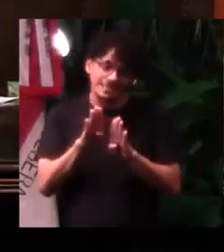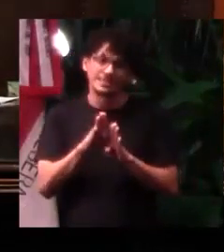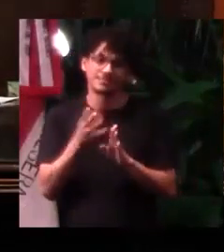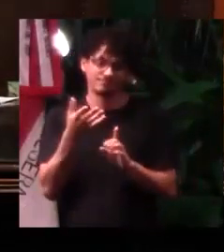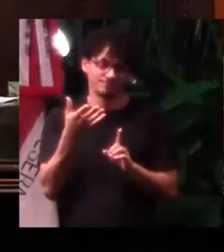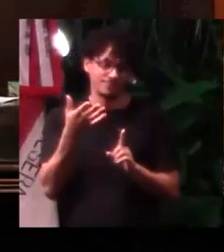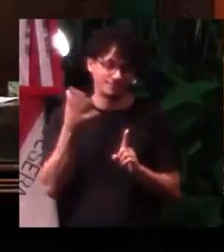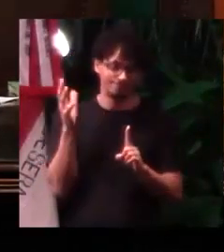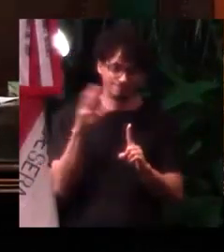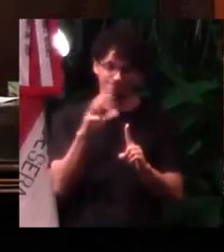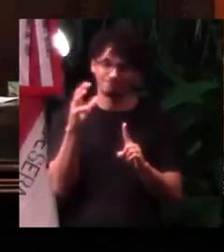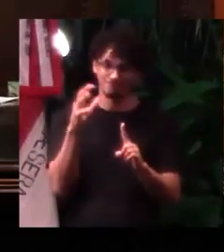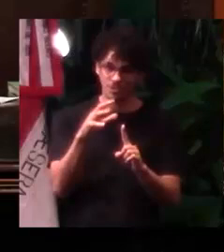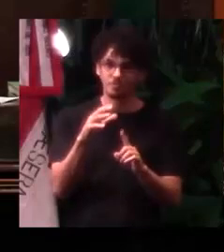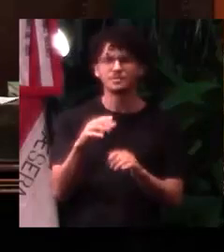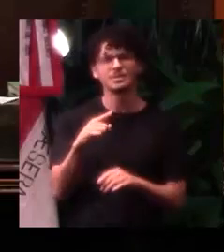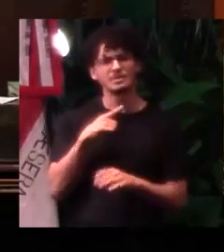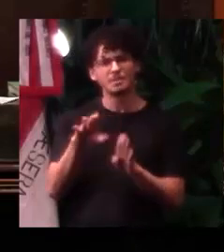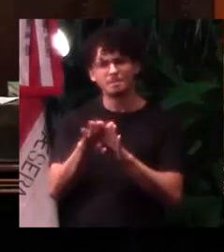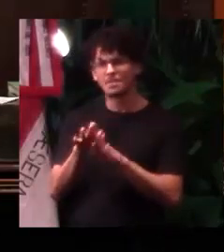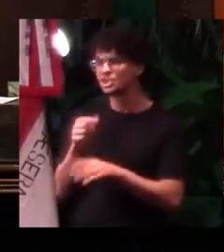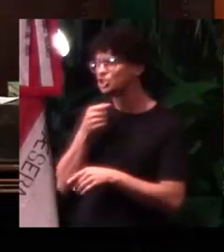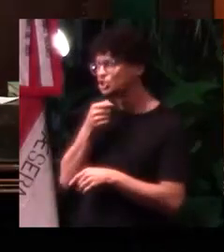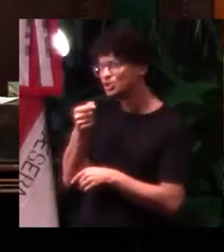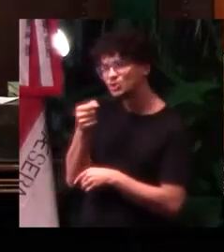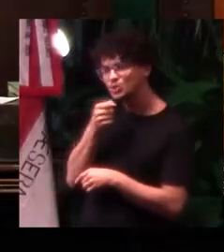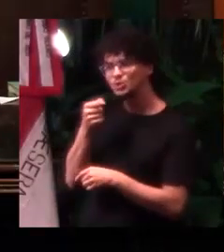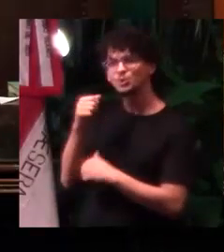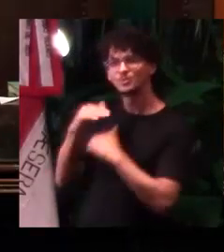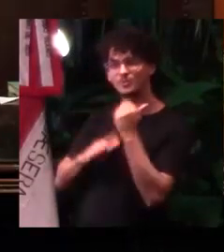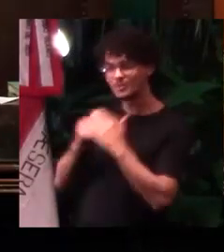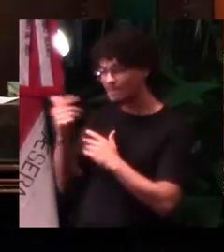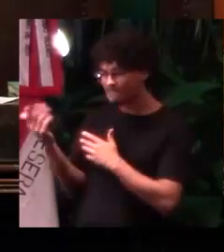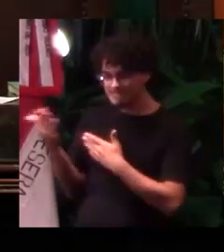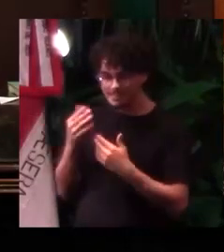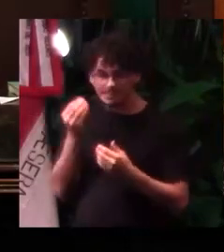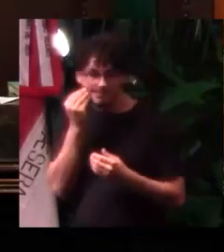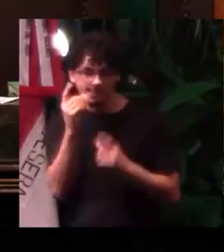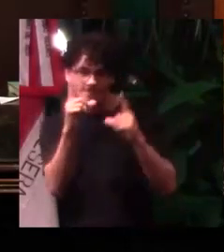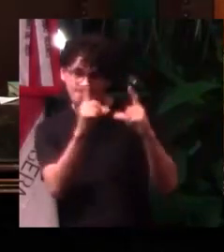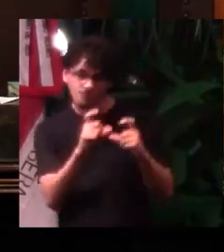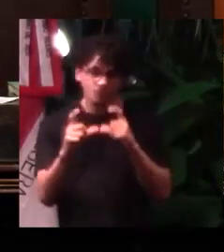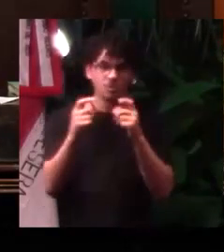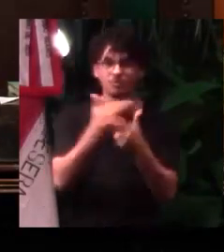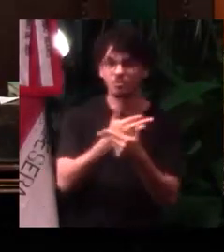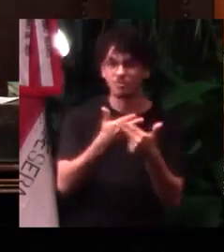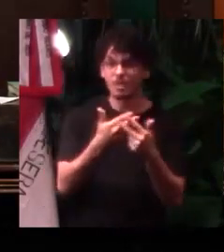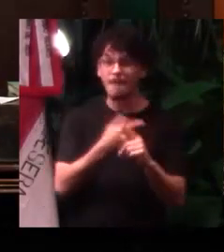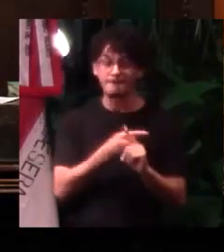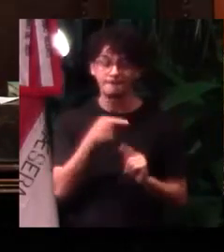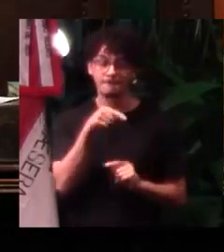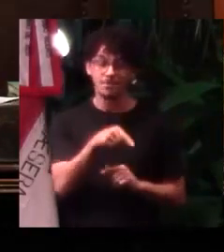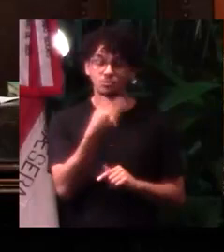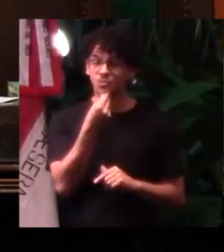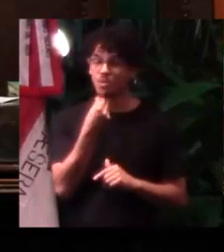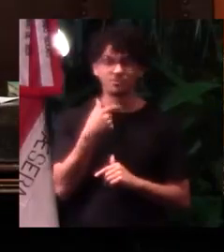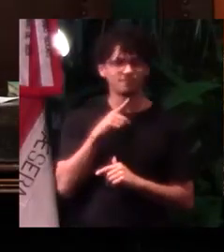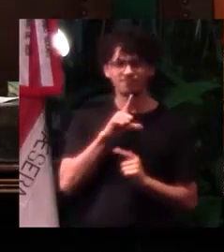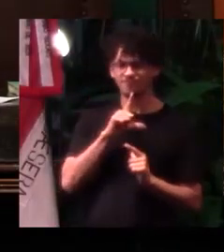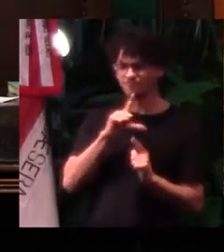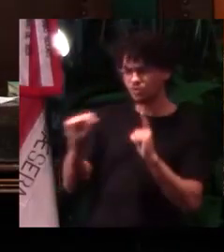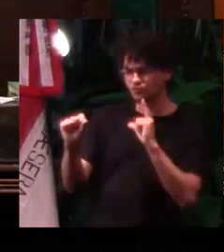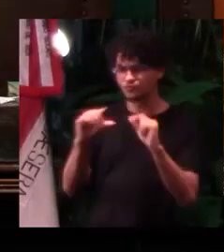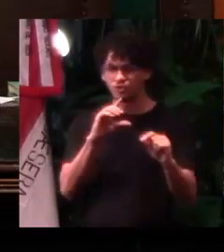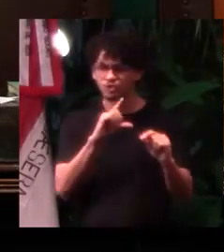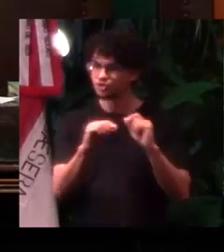demovê-lo. Vem jornalistas, né, para tentar fotografá-lo. Mas de tudo isso ele foge. Não é?